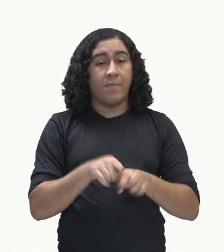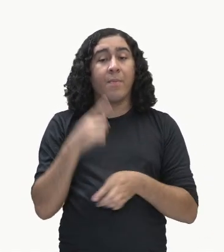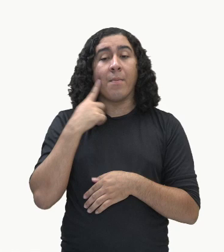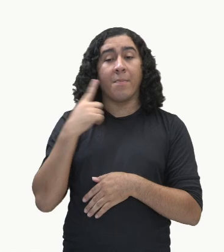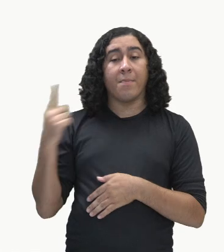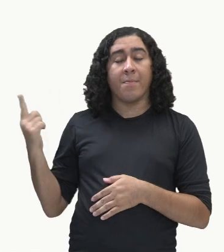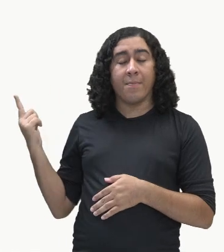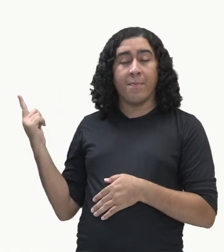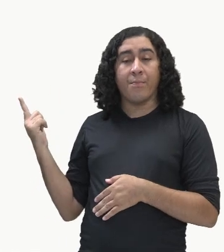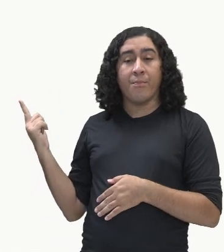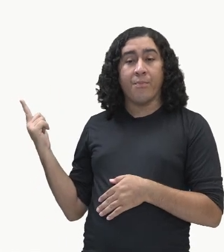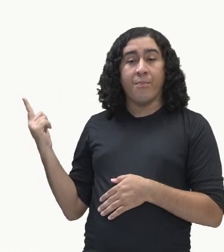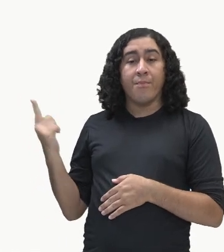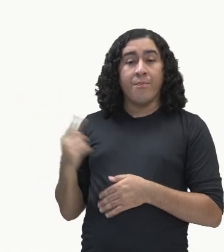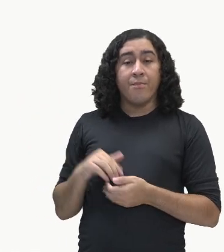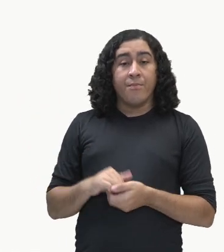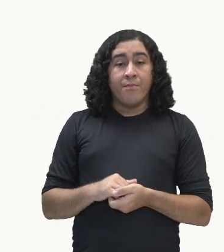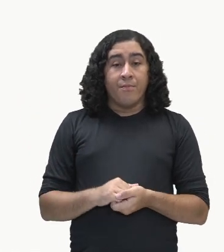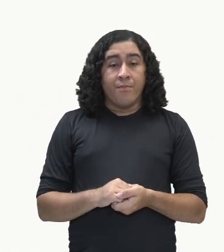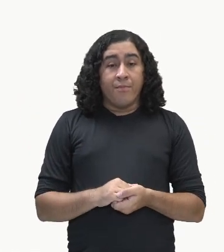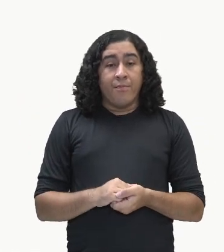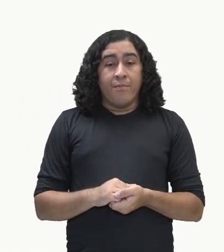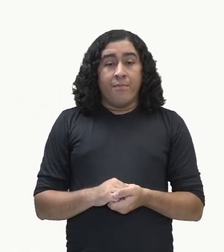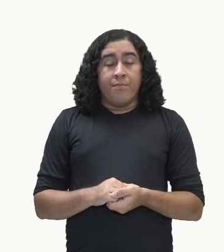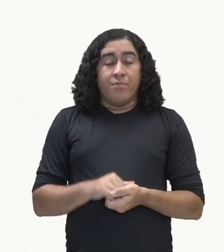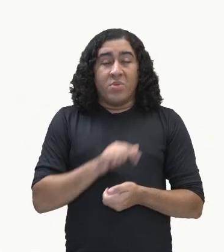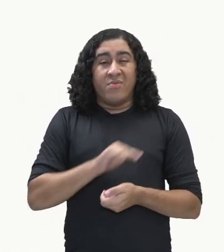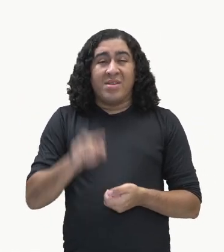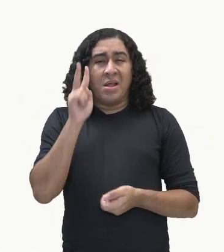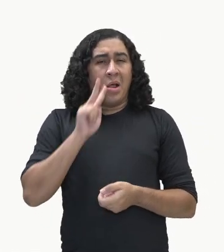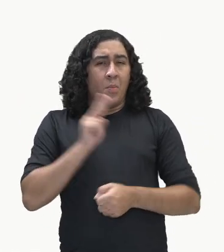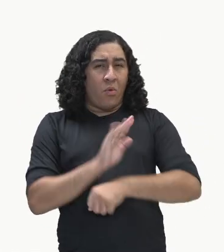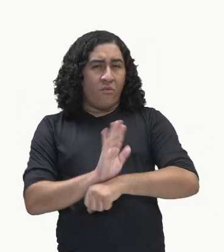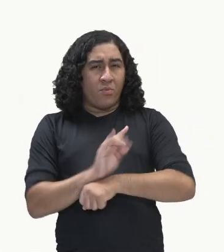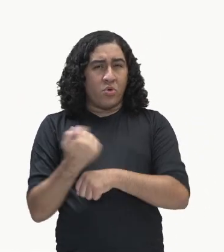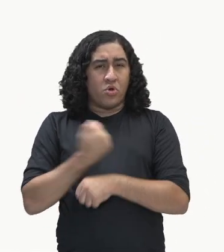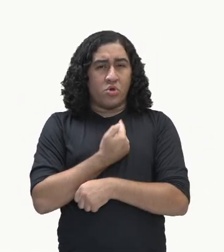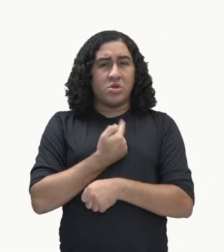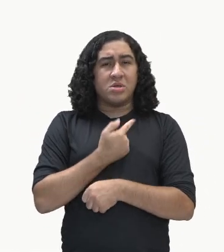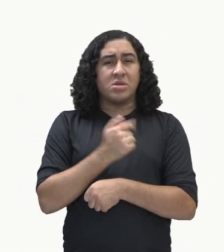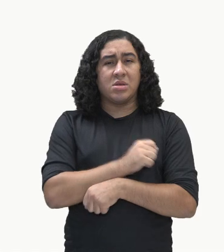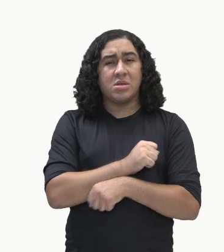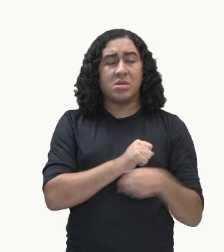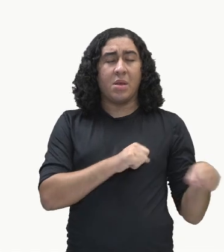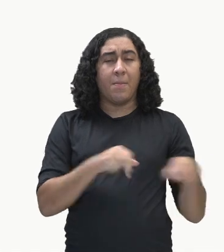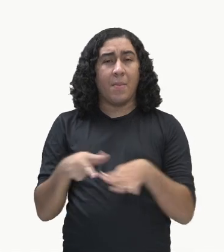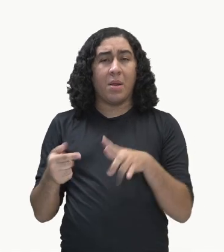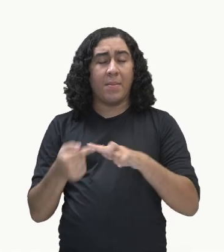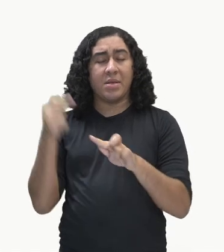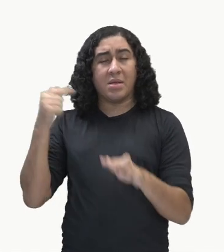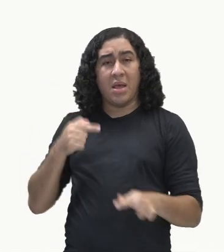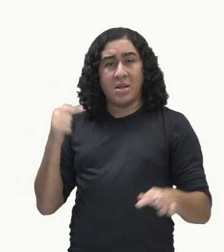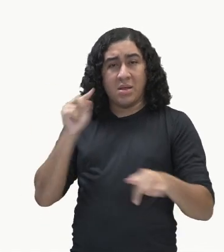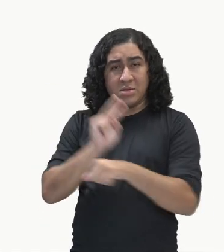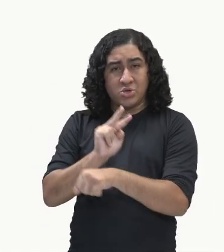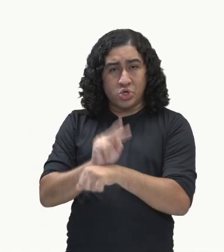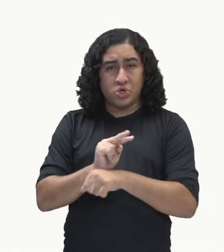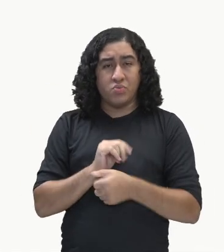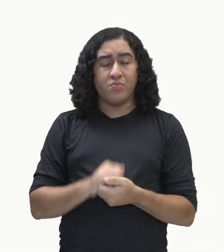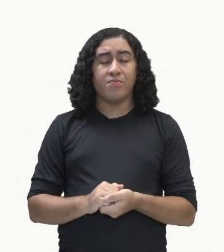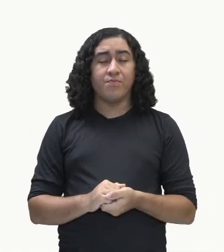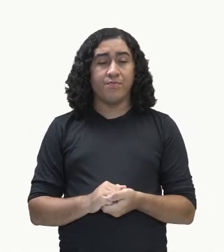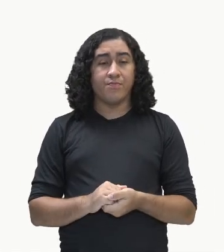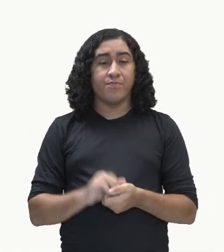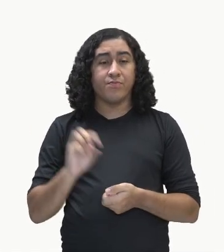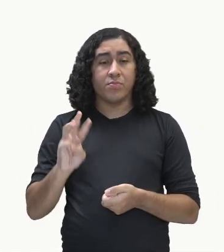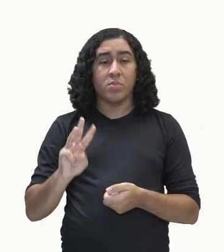remember that movie we watched last week? Você lembra daquele filme que nós assistimos semana passada? Watch é assistir, watched é o